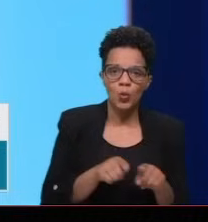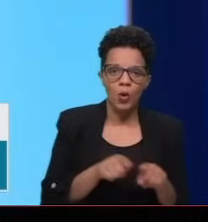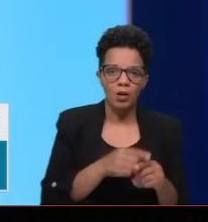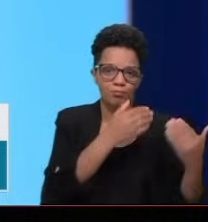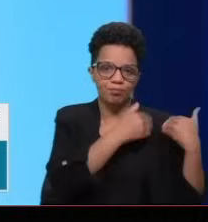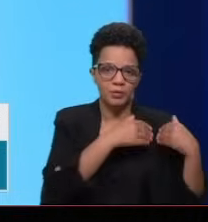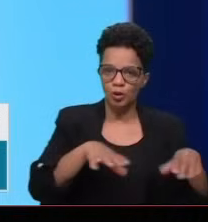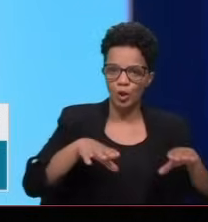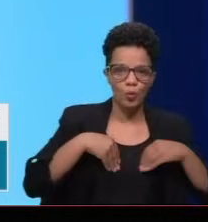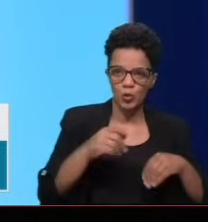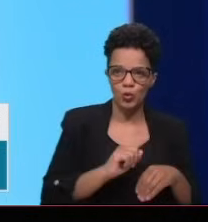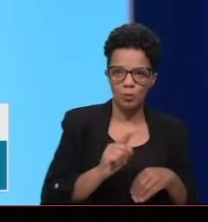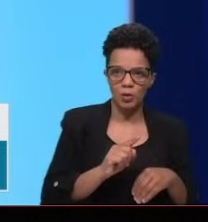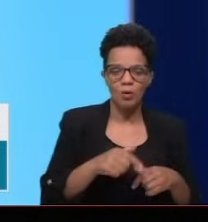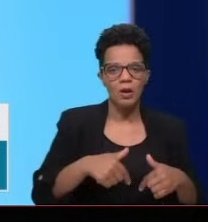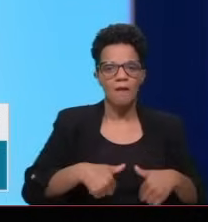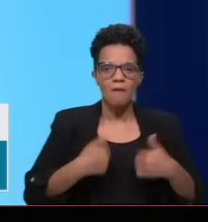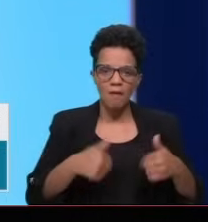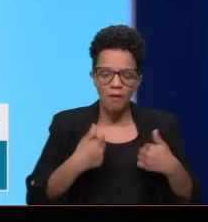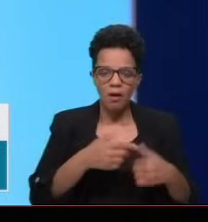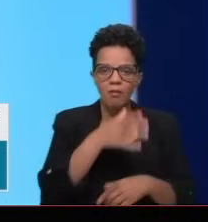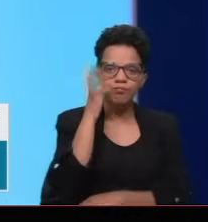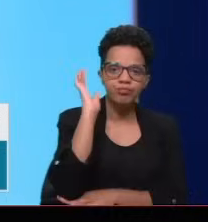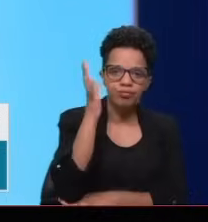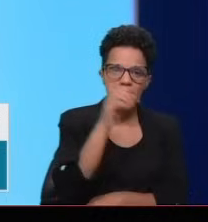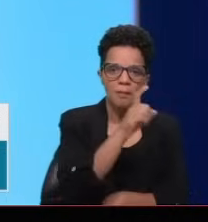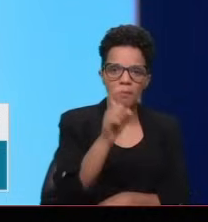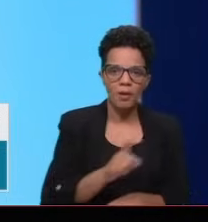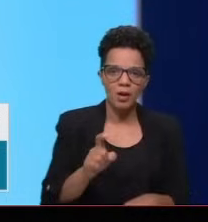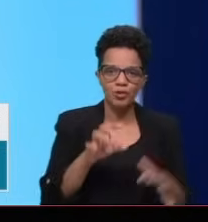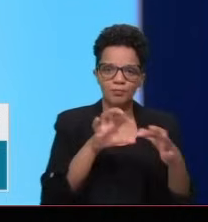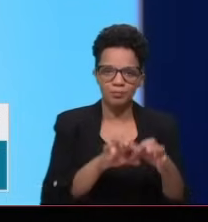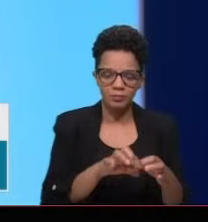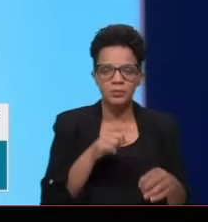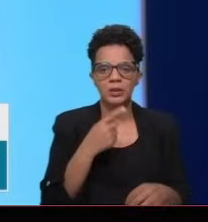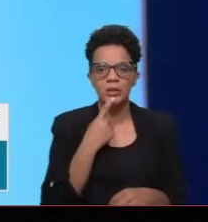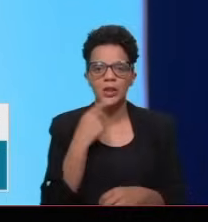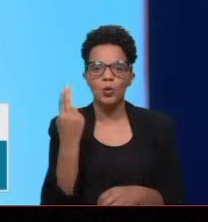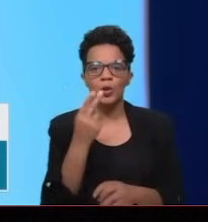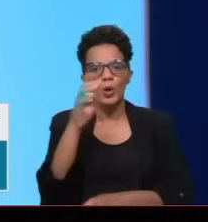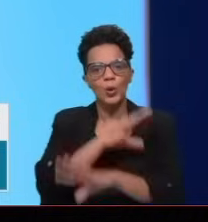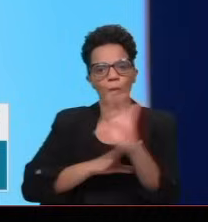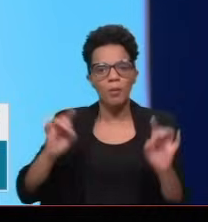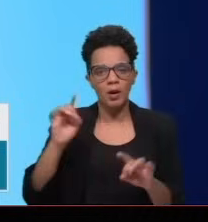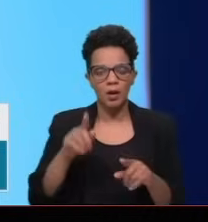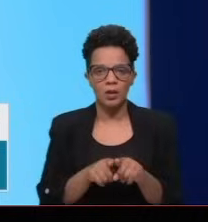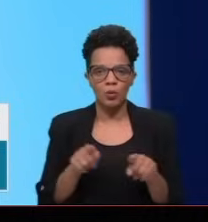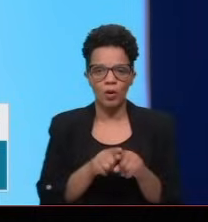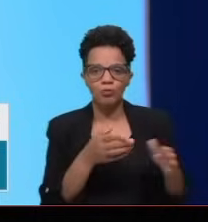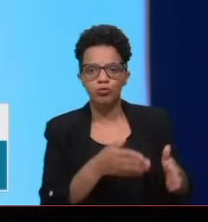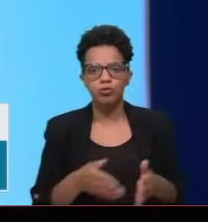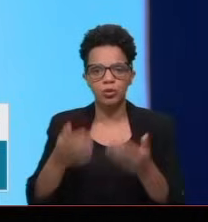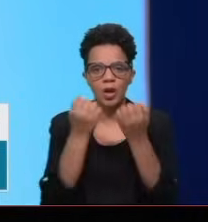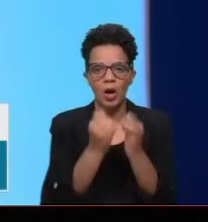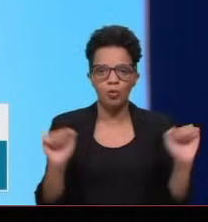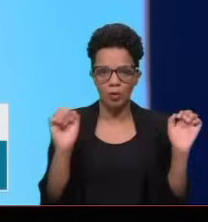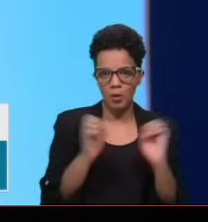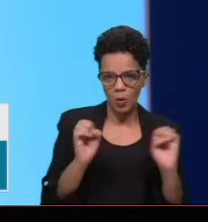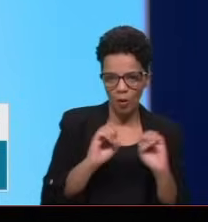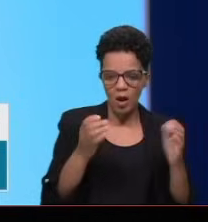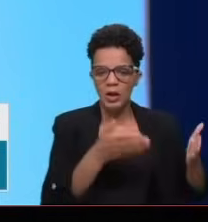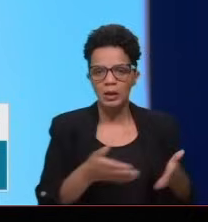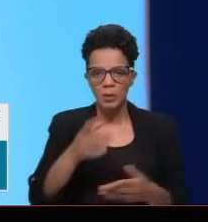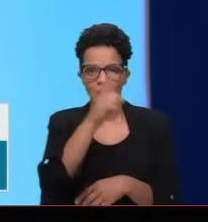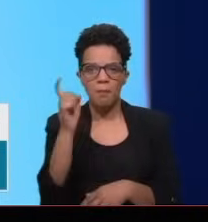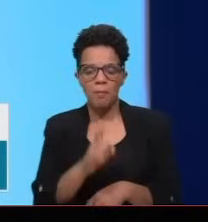responsabilidade ser promotora de uma conferência de Paz Sobre a ID ono Ou seja a união europeia não tem tido uma estratégia autónoma um caminho para a